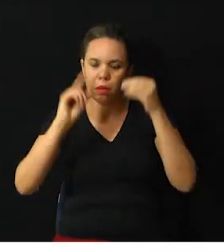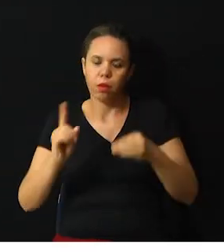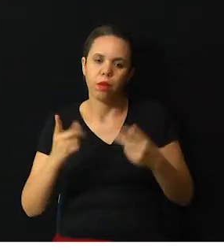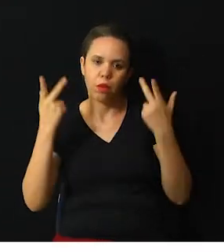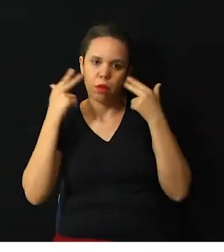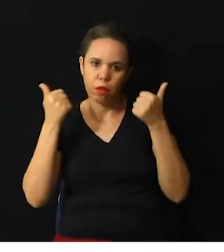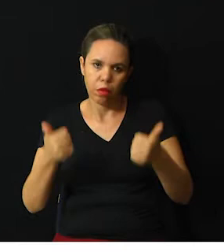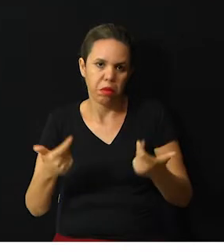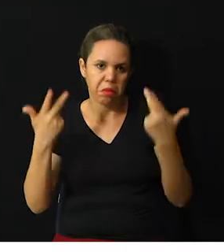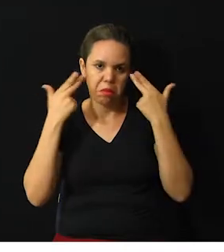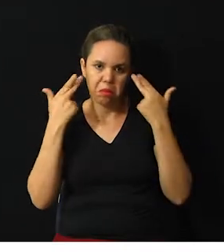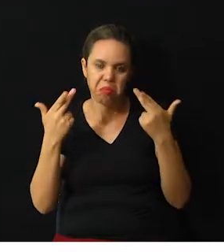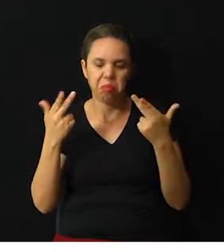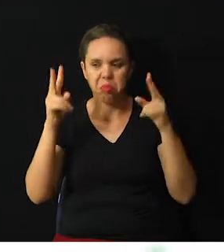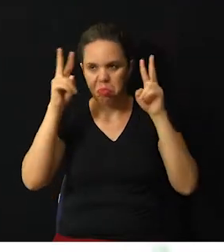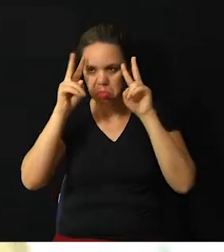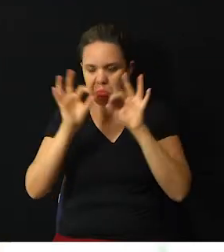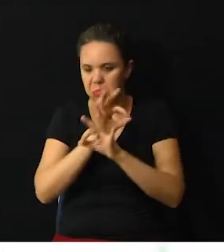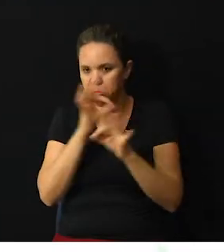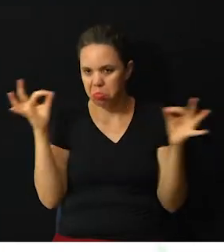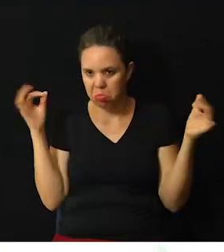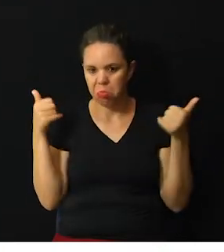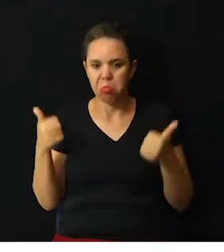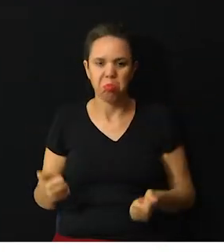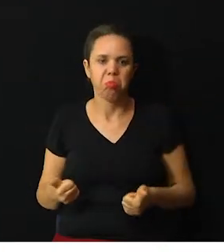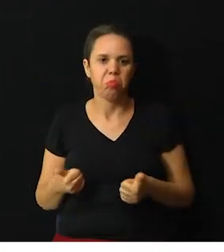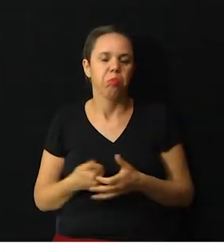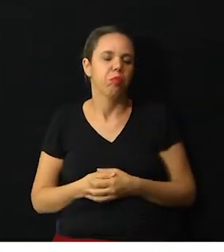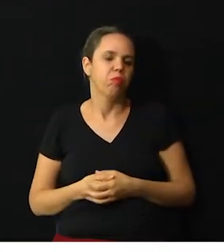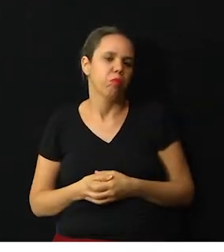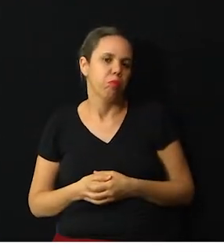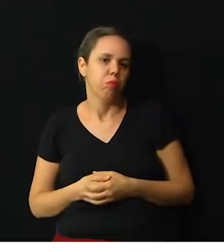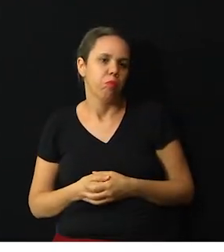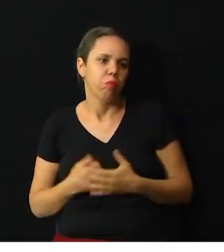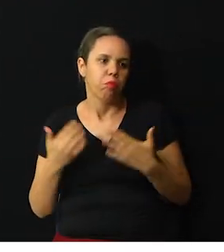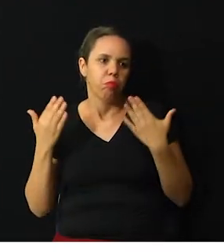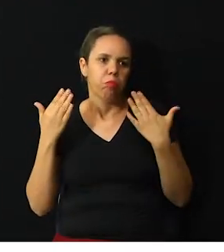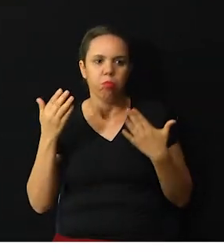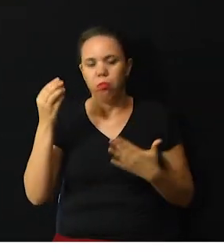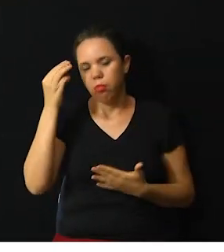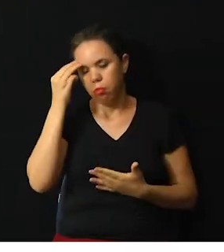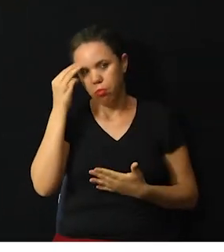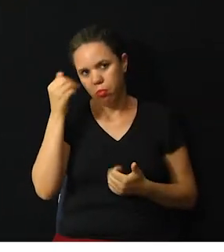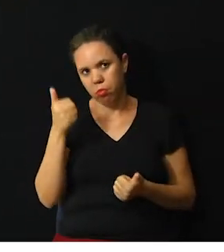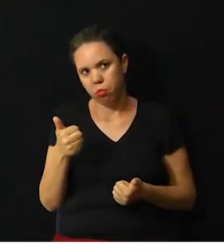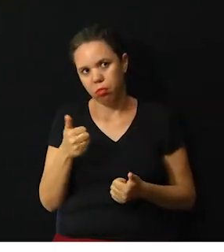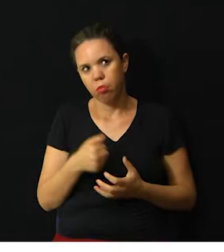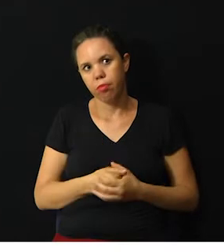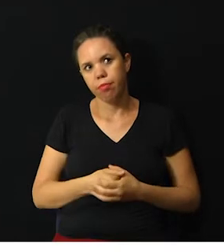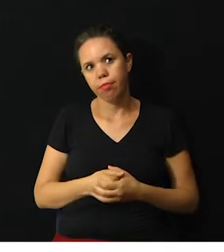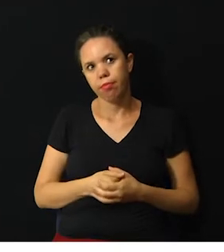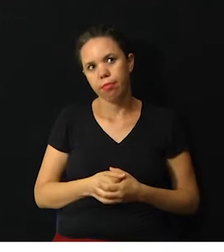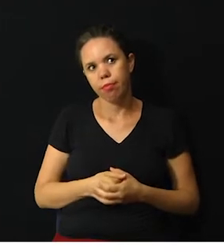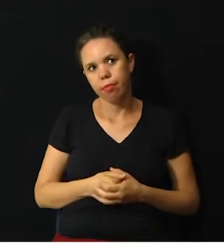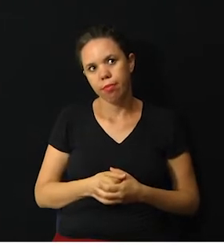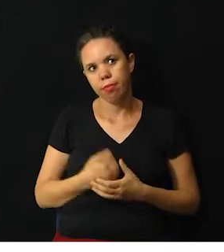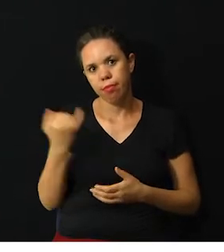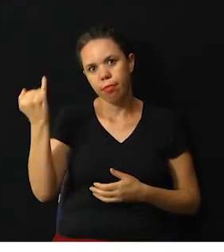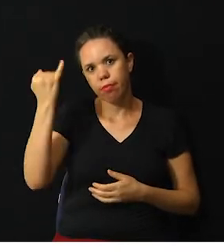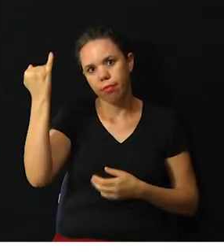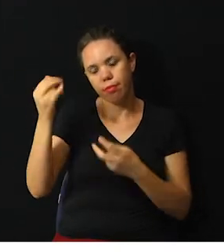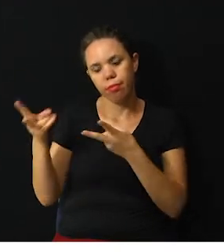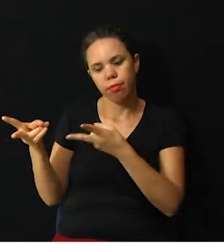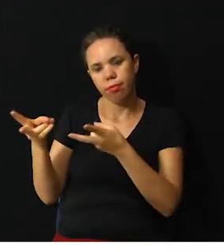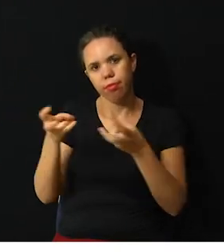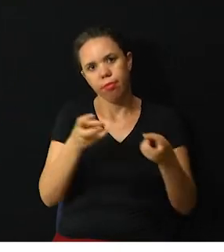né? O normal é estar bem do ponto de vista mental. Então, é